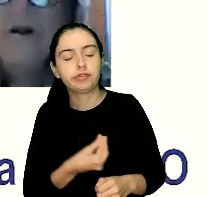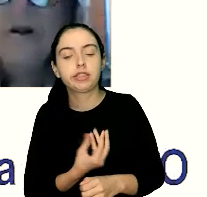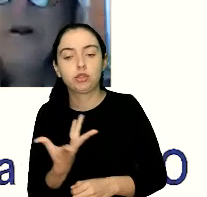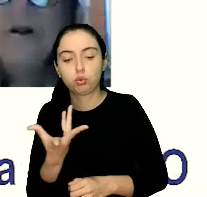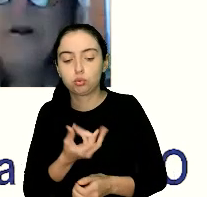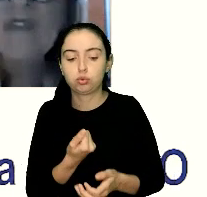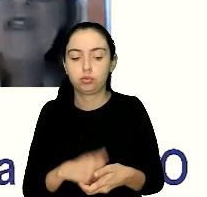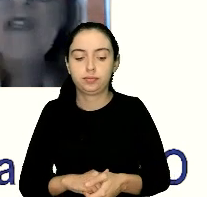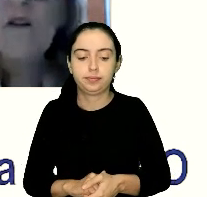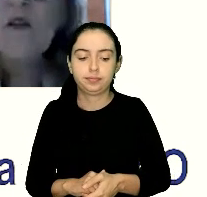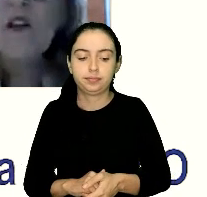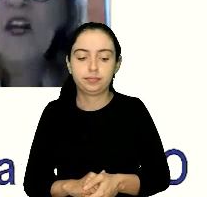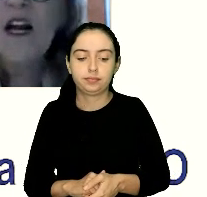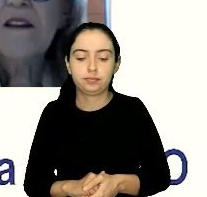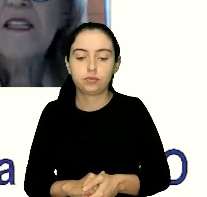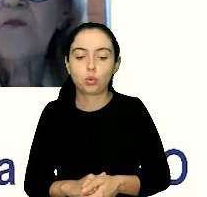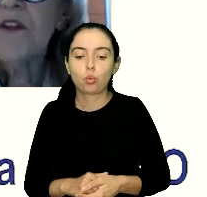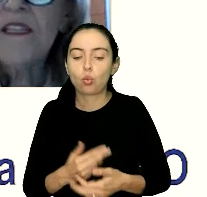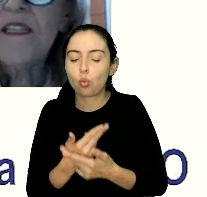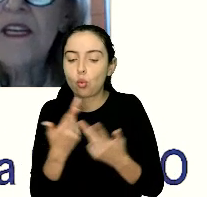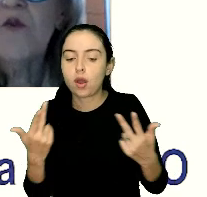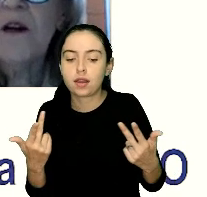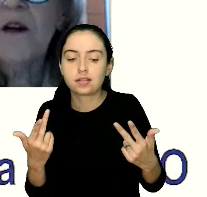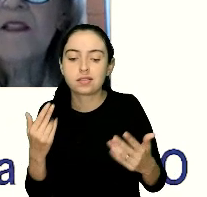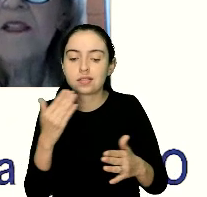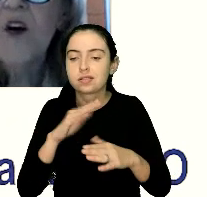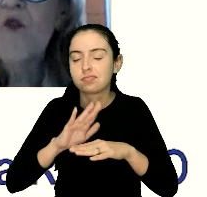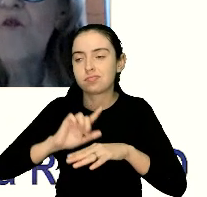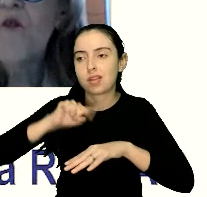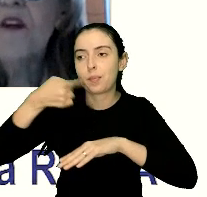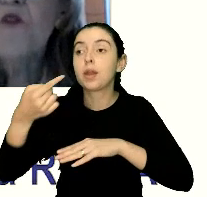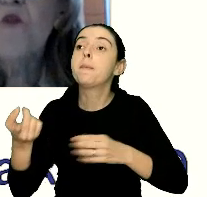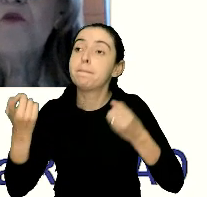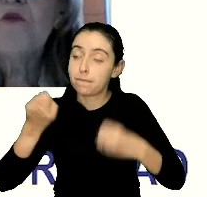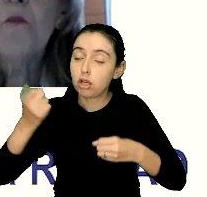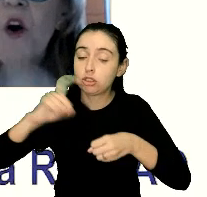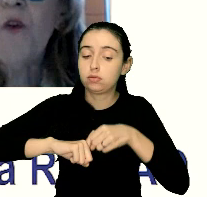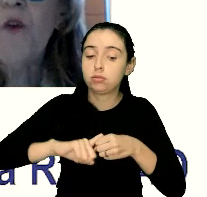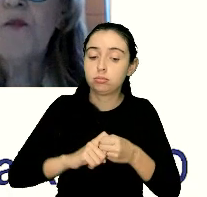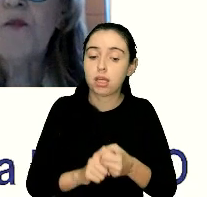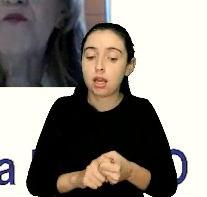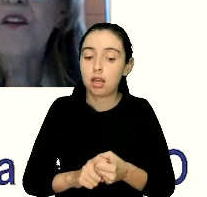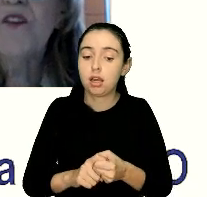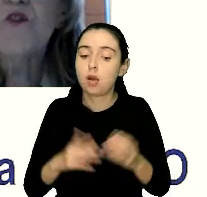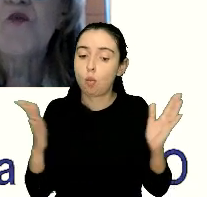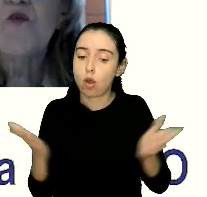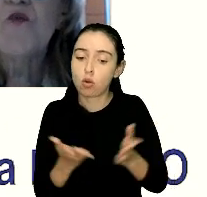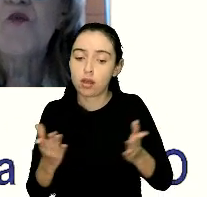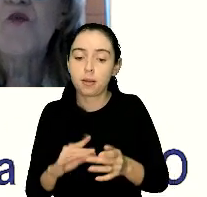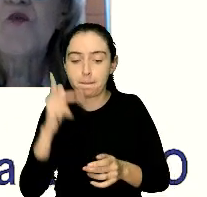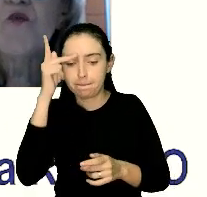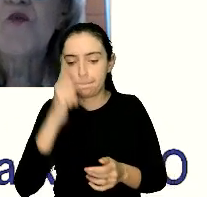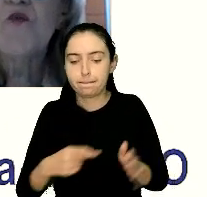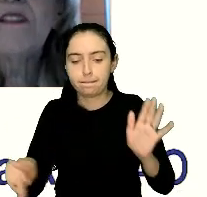né? Coisas que eram adiadas podem ser retomadas. O momento é um momento próprio para você